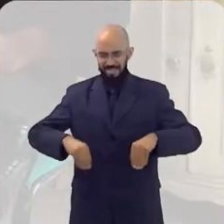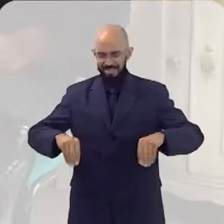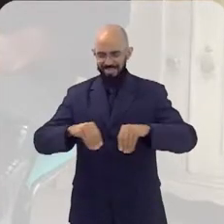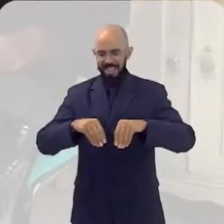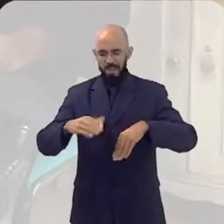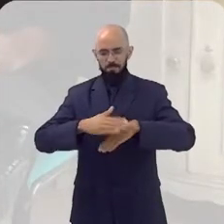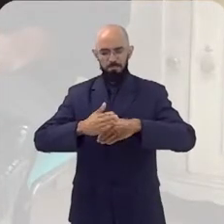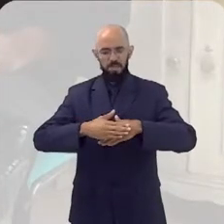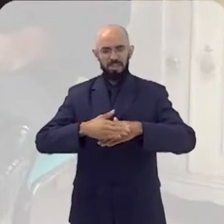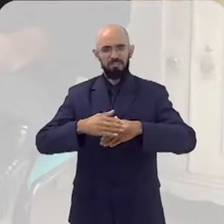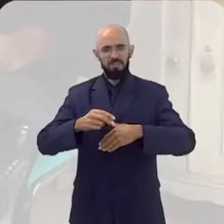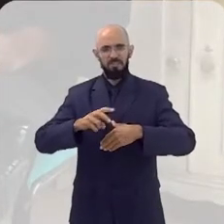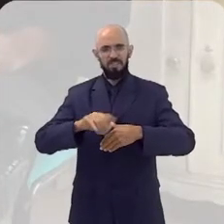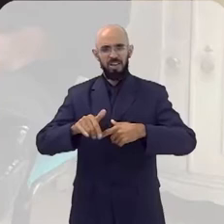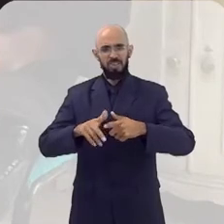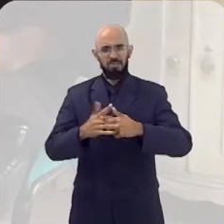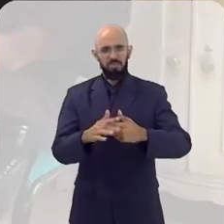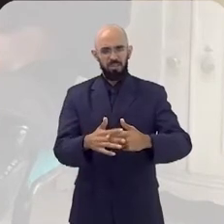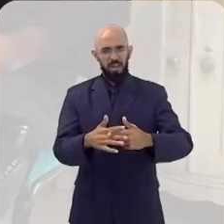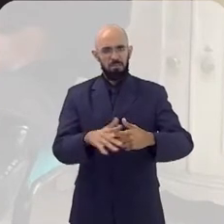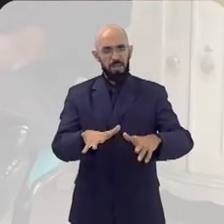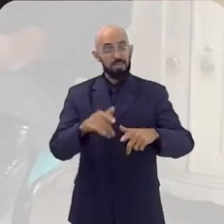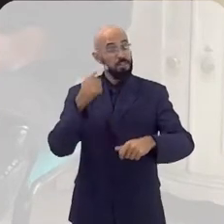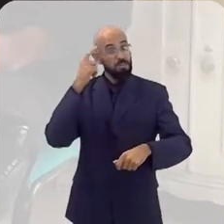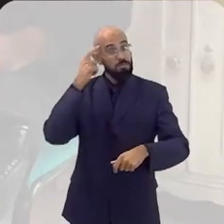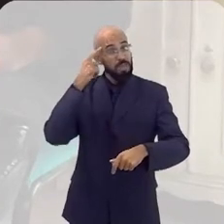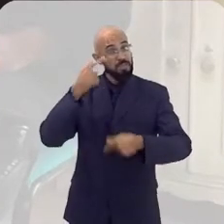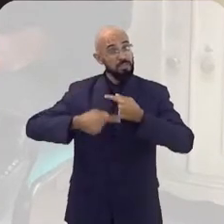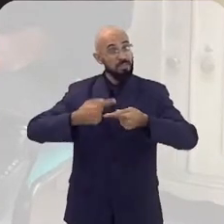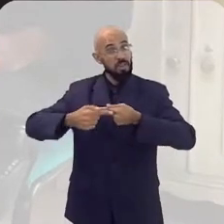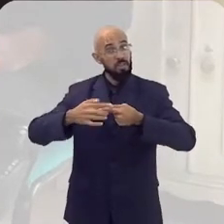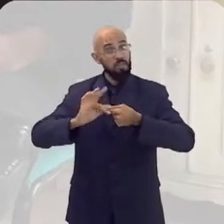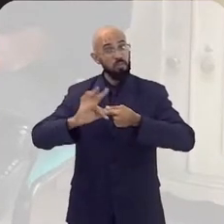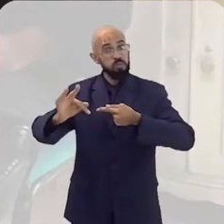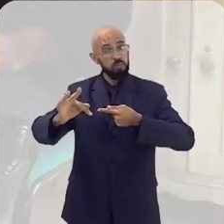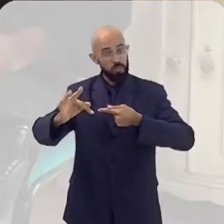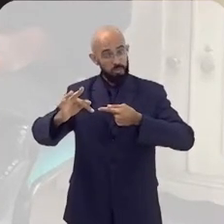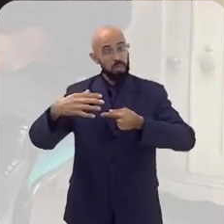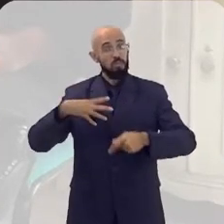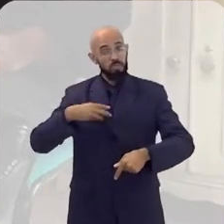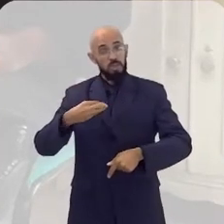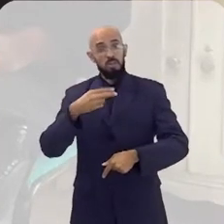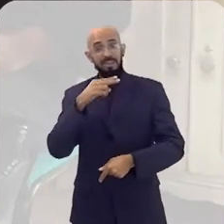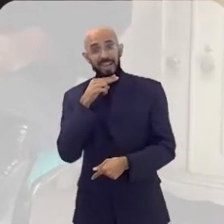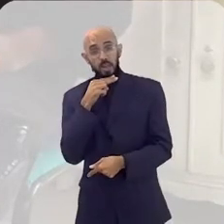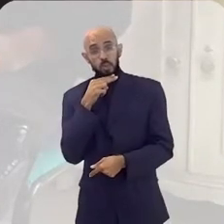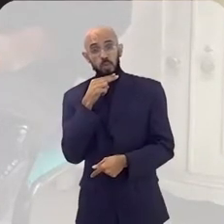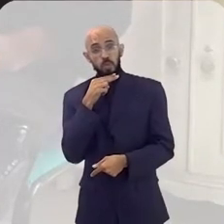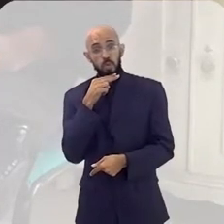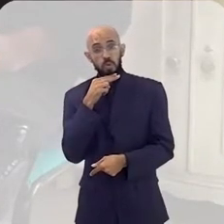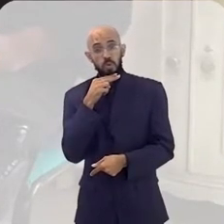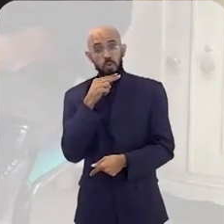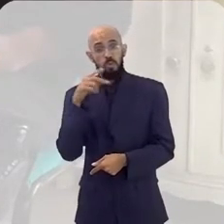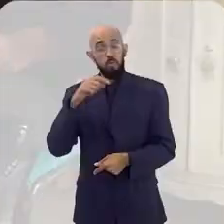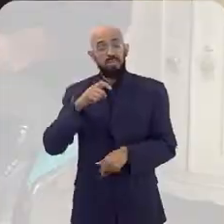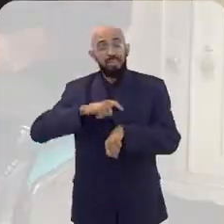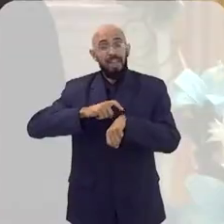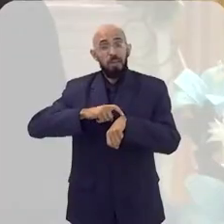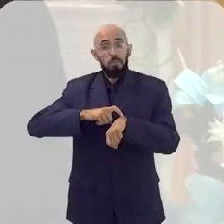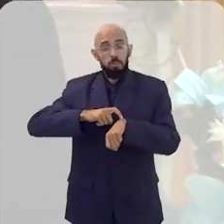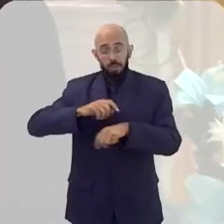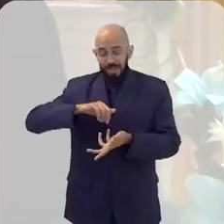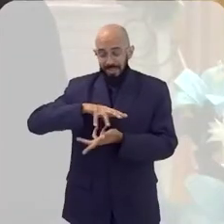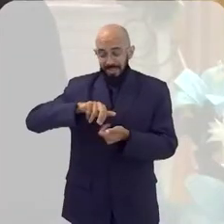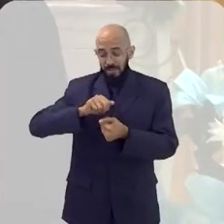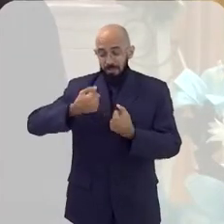vai reconstruir. Mas ela não pensa no seu filho, no seu neto, o tempo que dá para a terra se